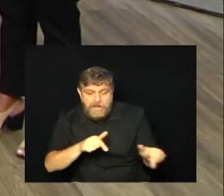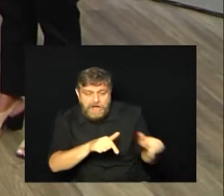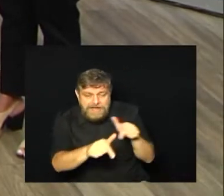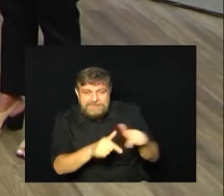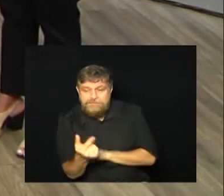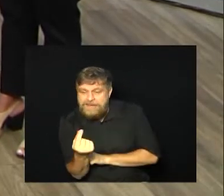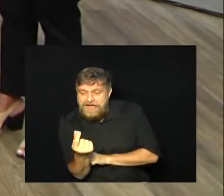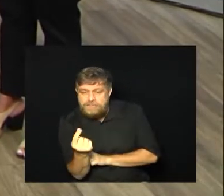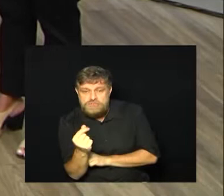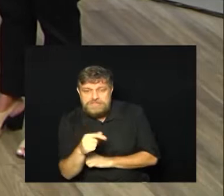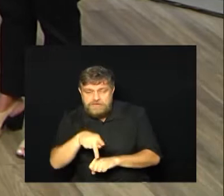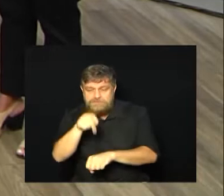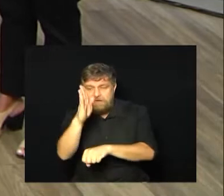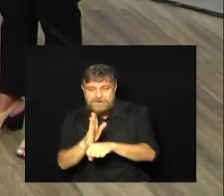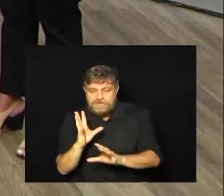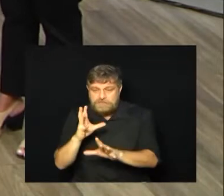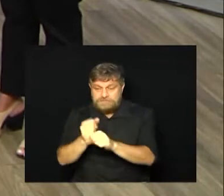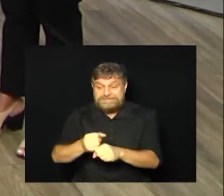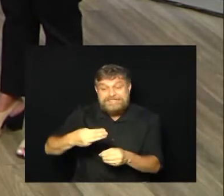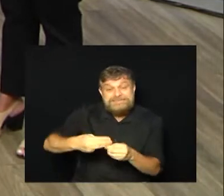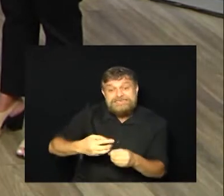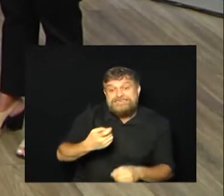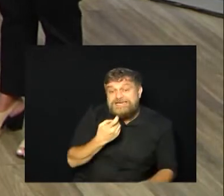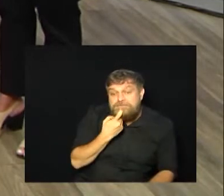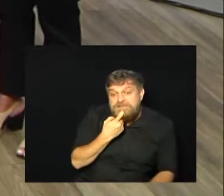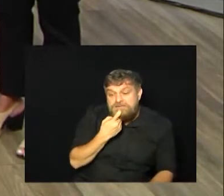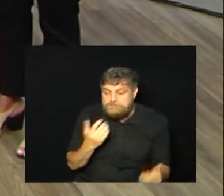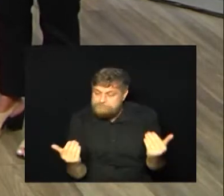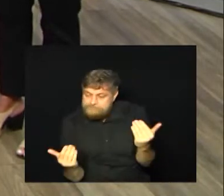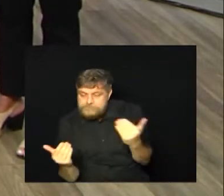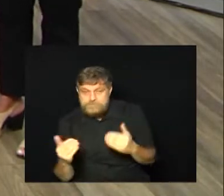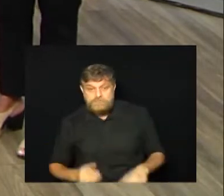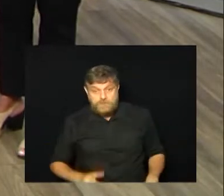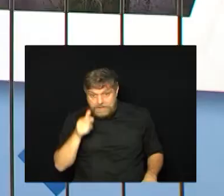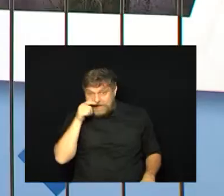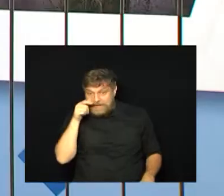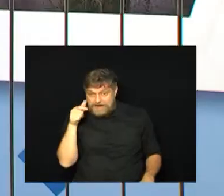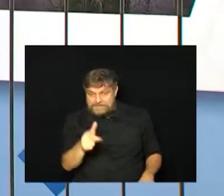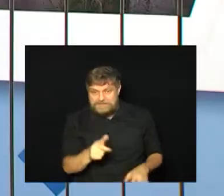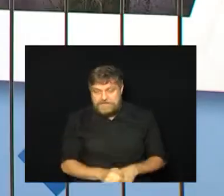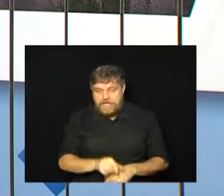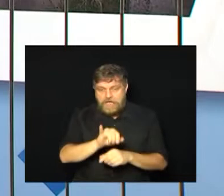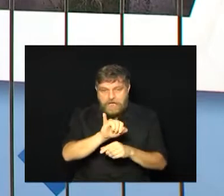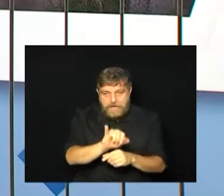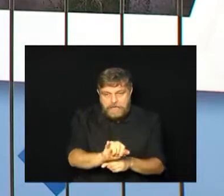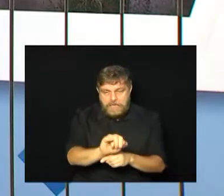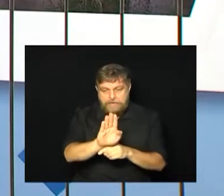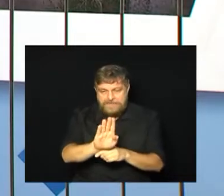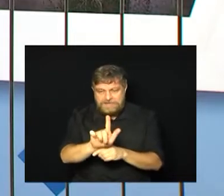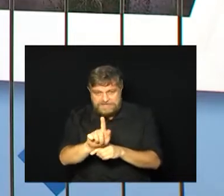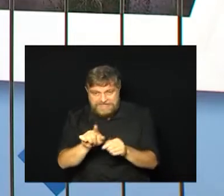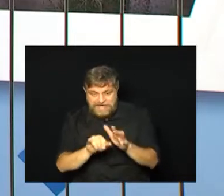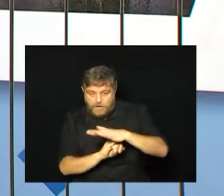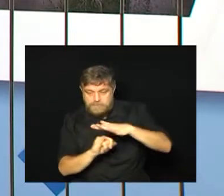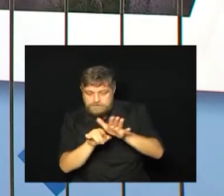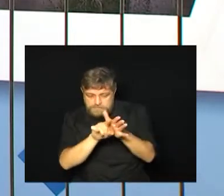serviços finais em relação aqui à cidade de Campinas. E olha só que interessante, o IBGE divulgou essa